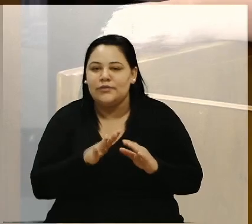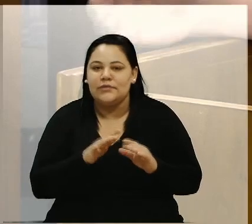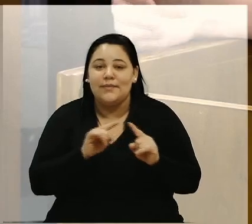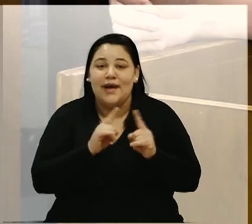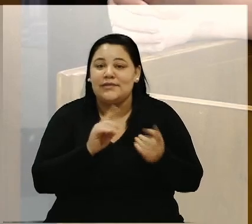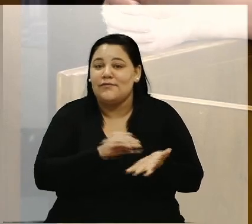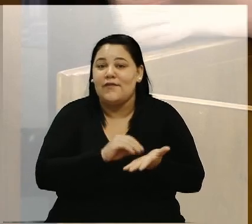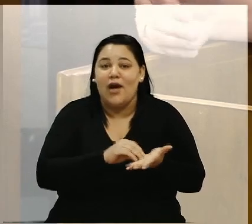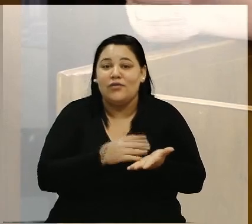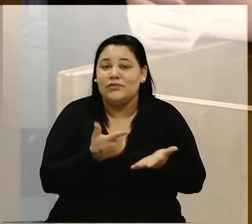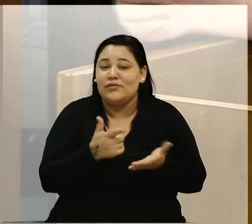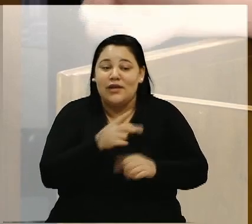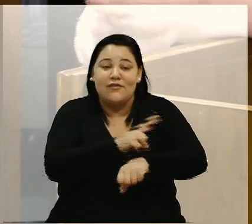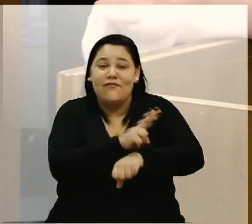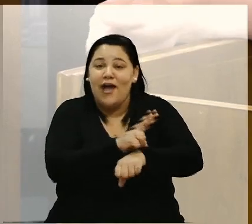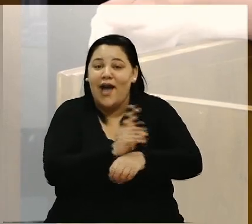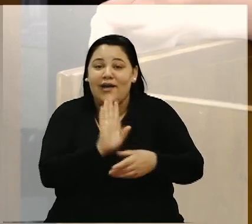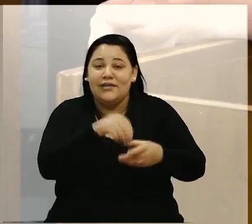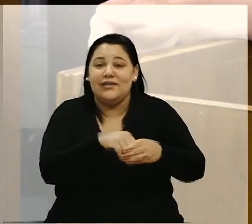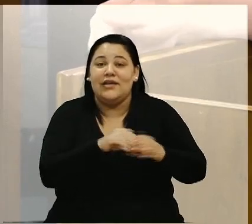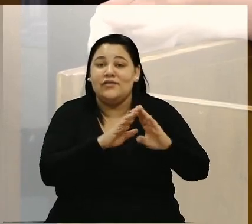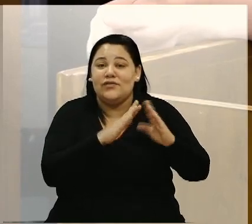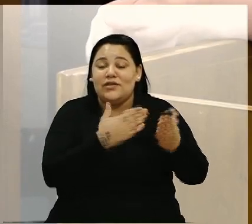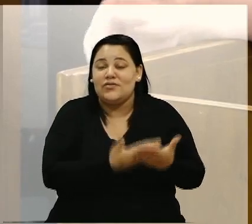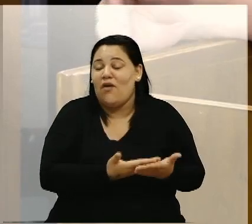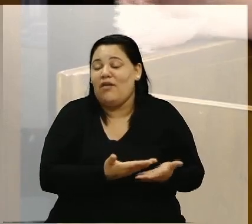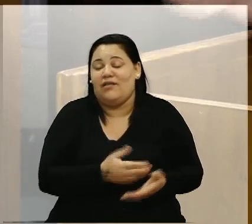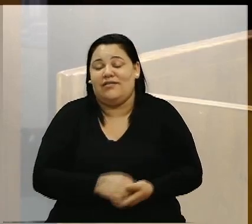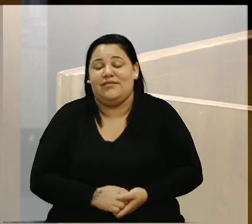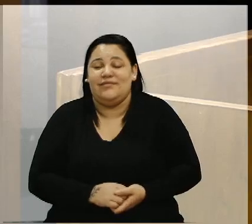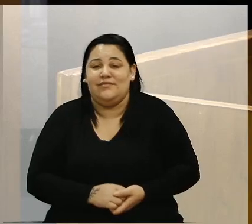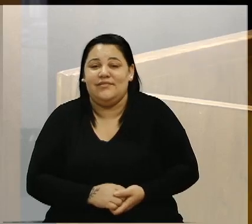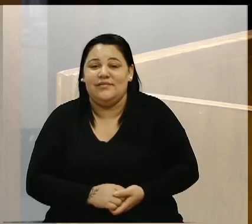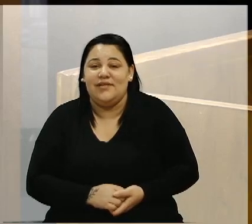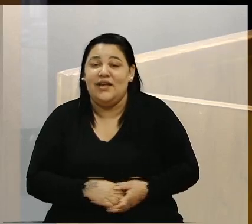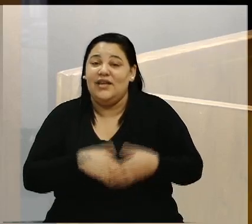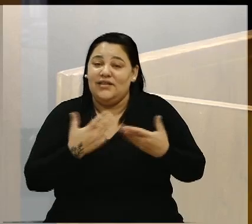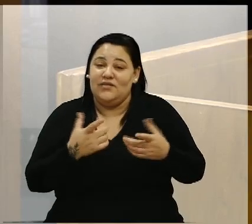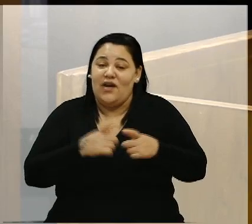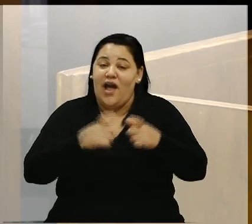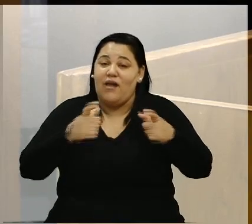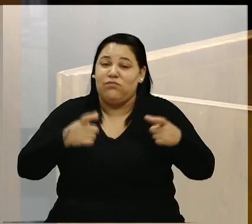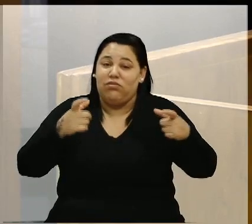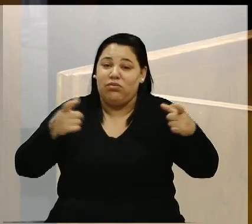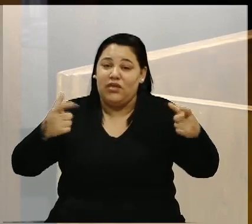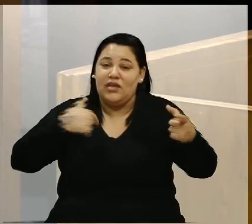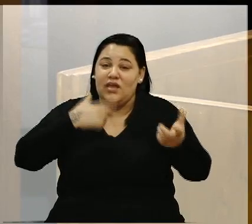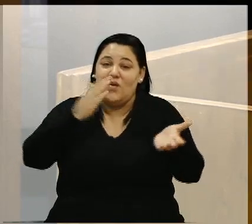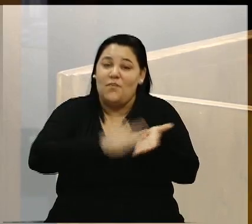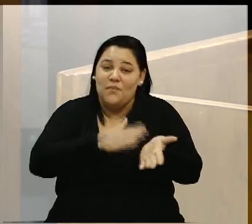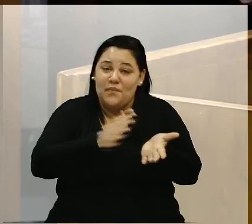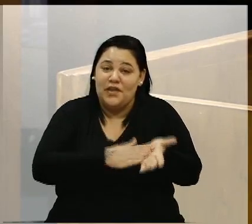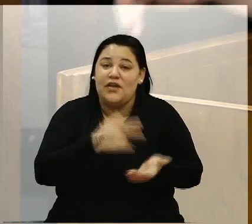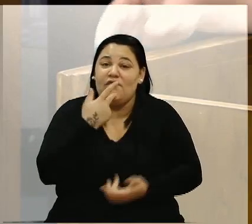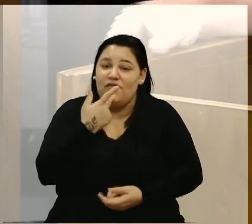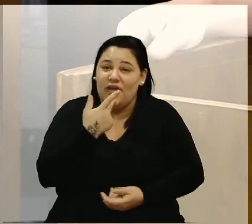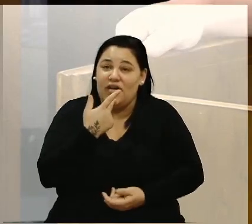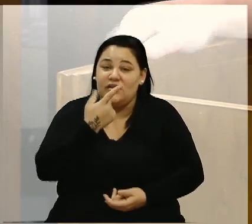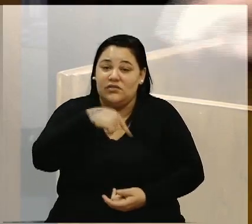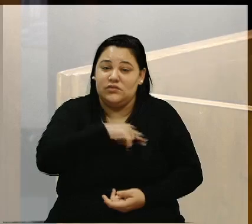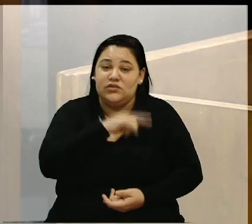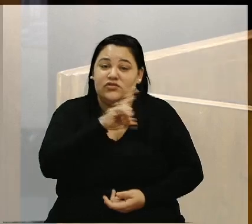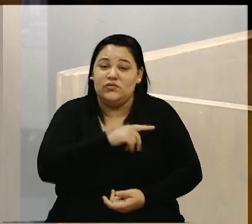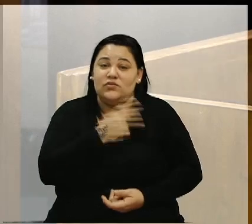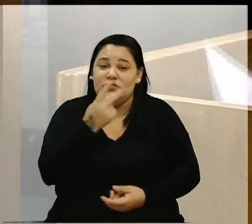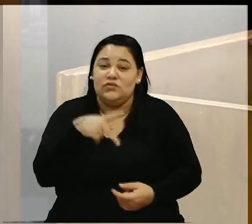falta de vagas dentro do seu zoneamento. Então a ampliação que eu tanto briguei, tanto brigo, e nós tivemos 2